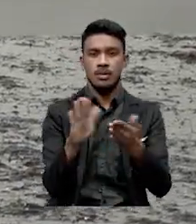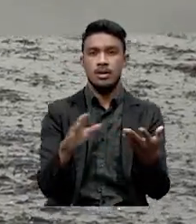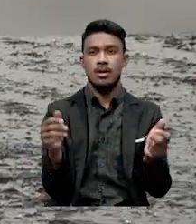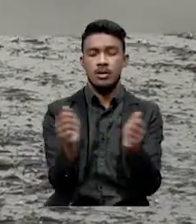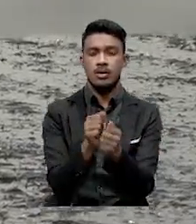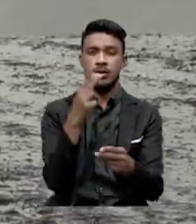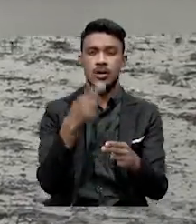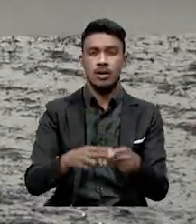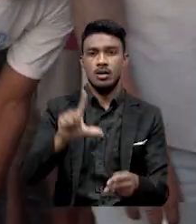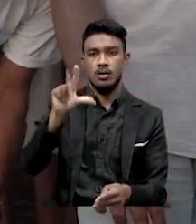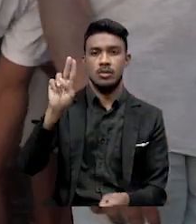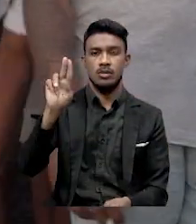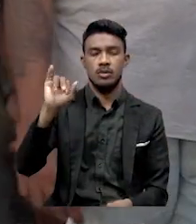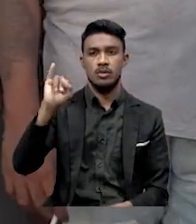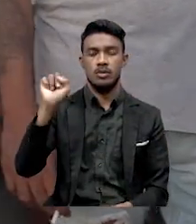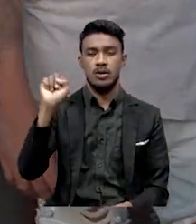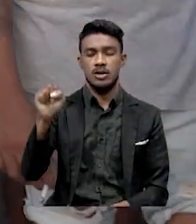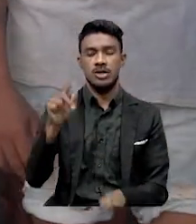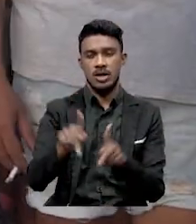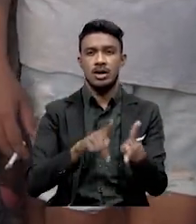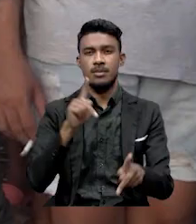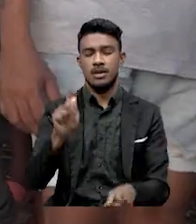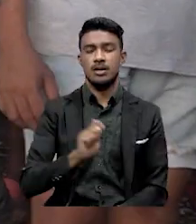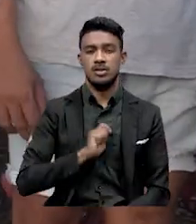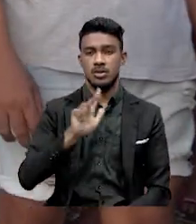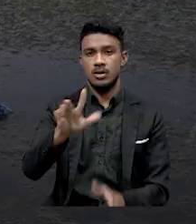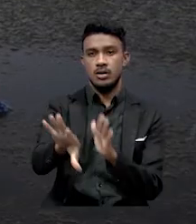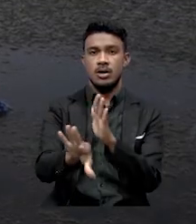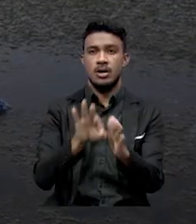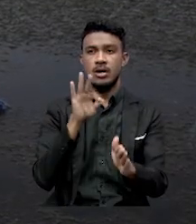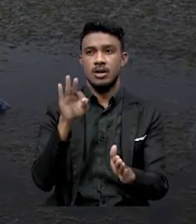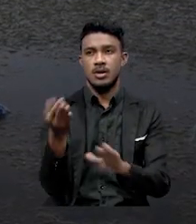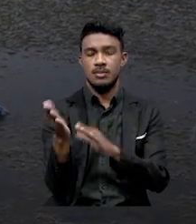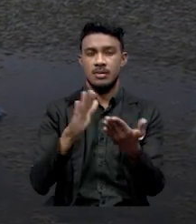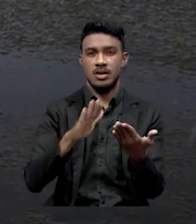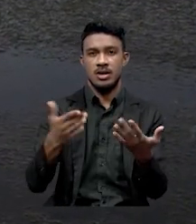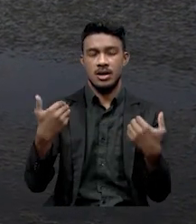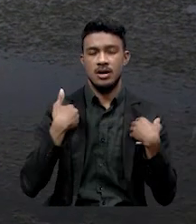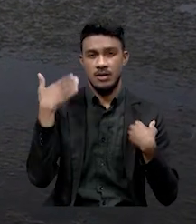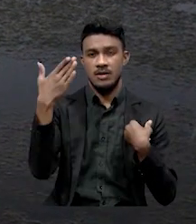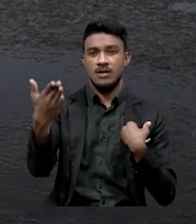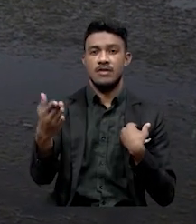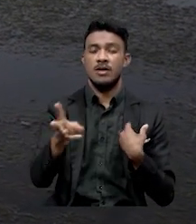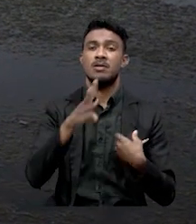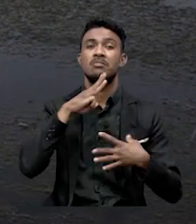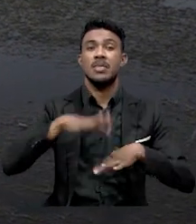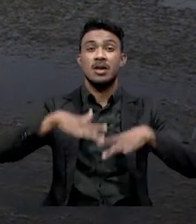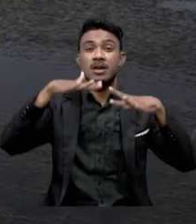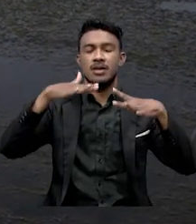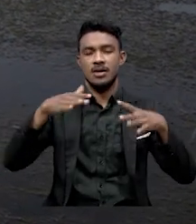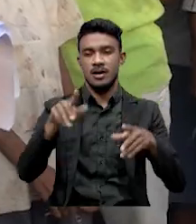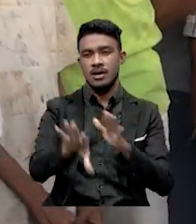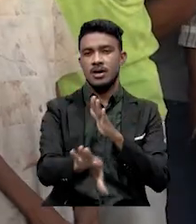identidade Luis Gamane, komunidade Tasitolu, hetan ho kondisaun nam lele hela iha beleten. Hafuin hetan Mateisin